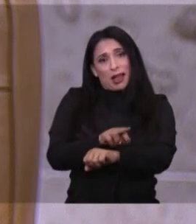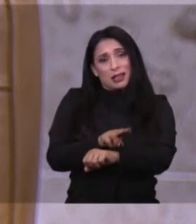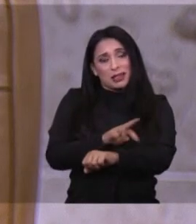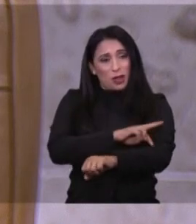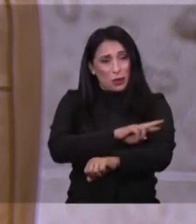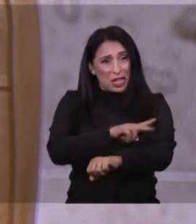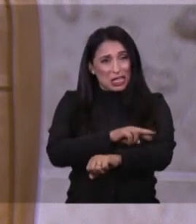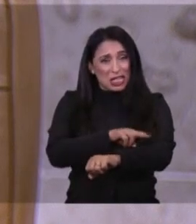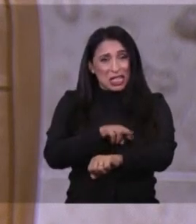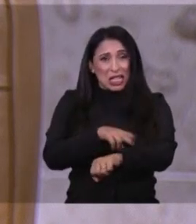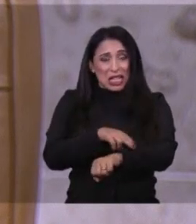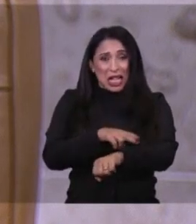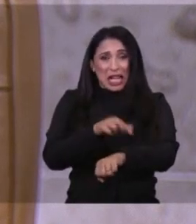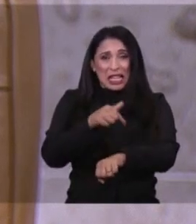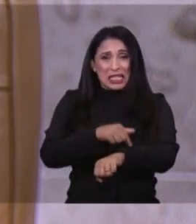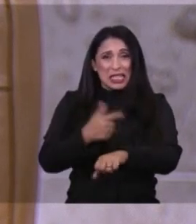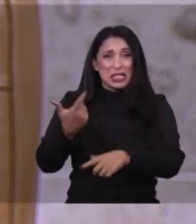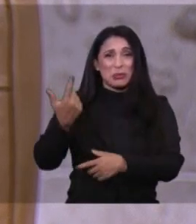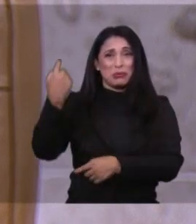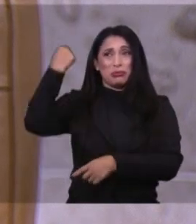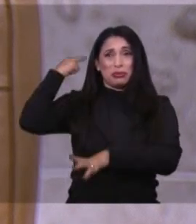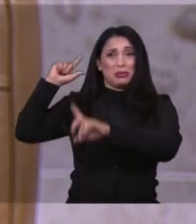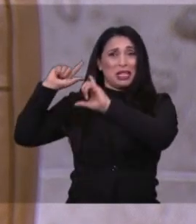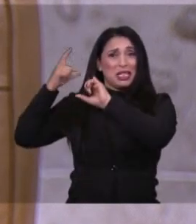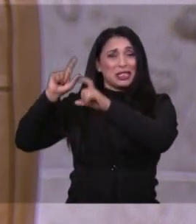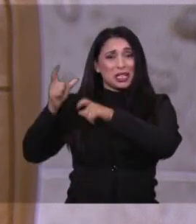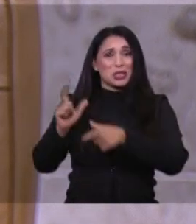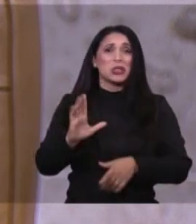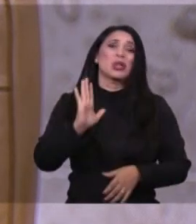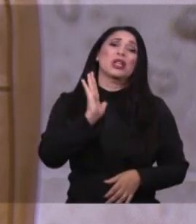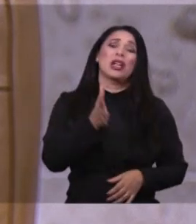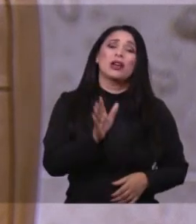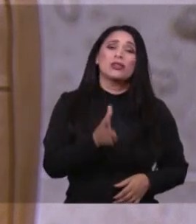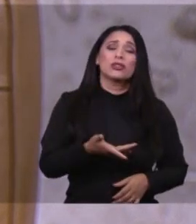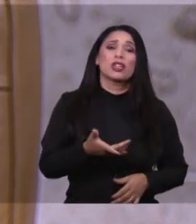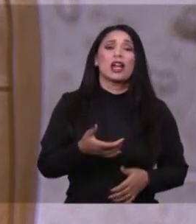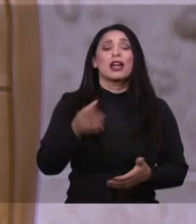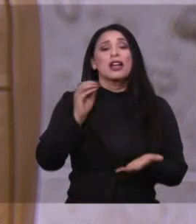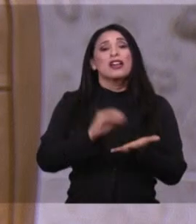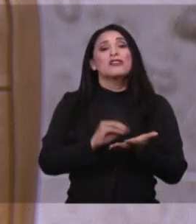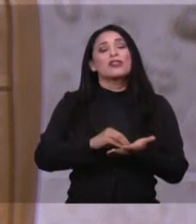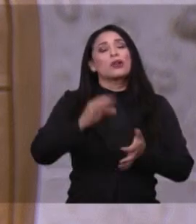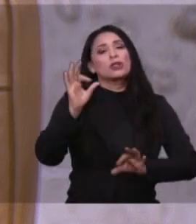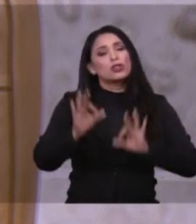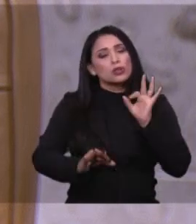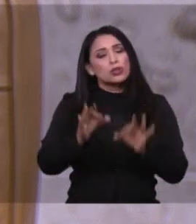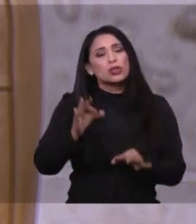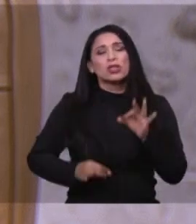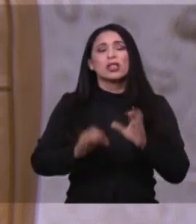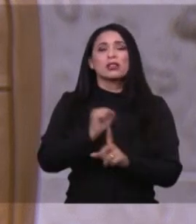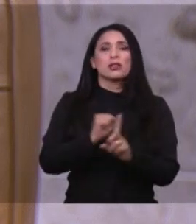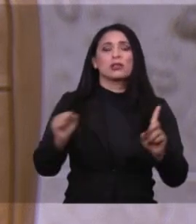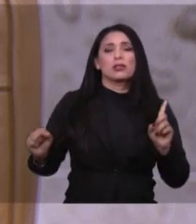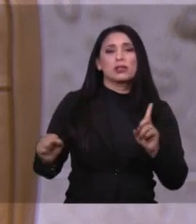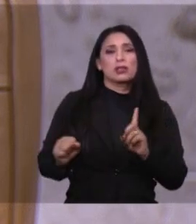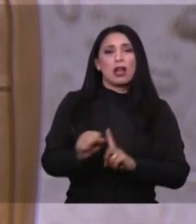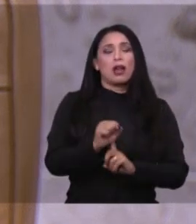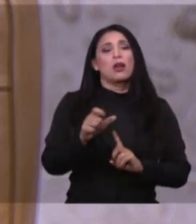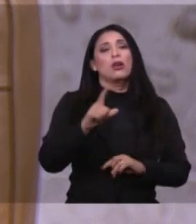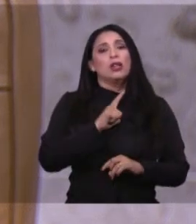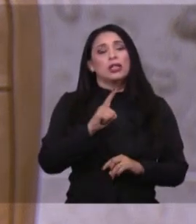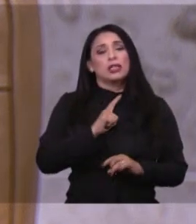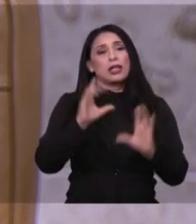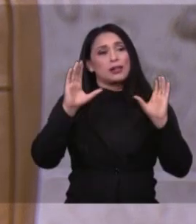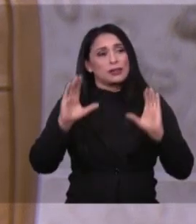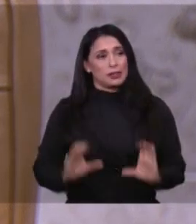racismo enraizado se revela como um dos elementos estruturantes das injustiças sociais que comprometem o pleno exercício